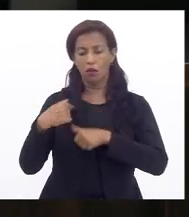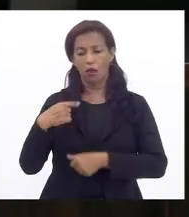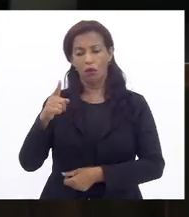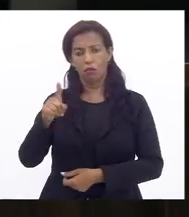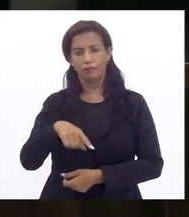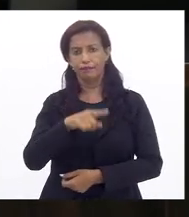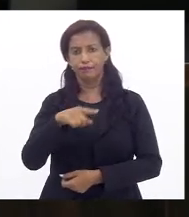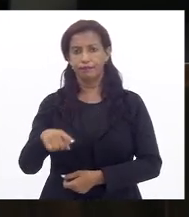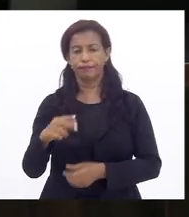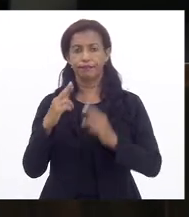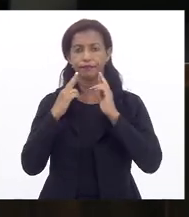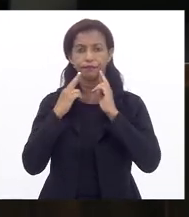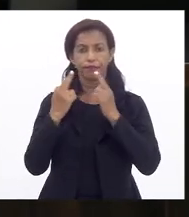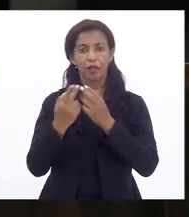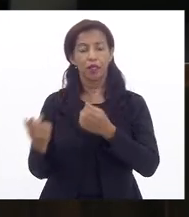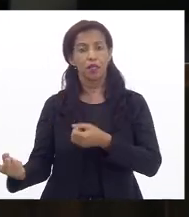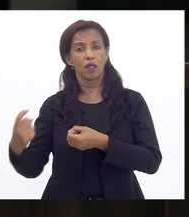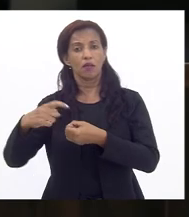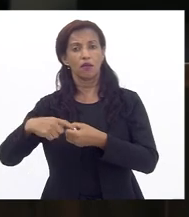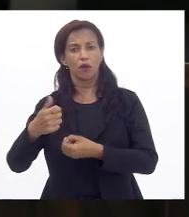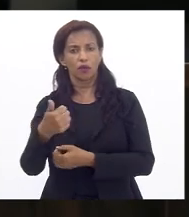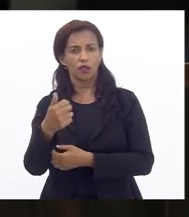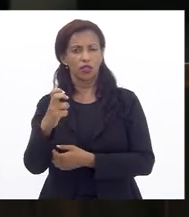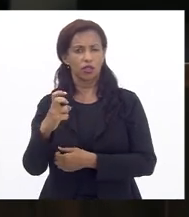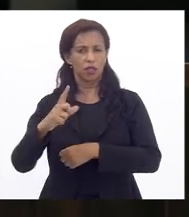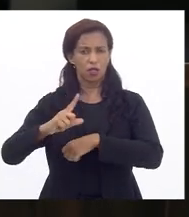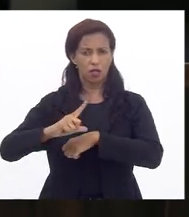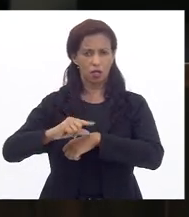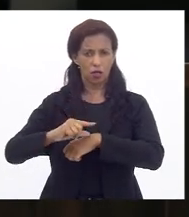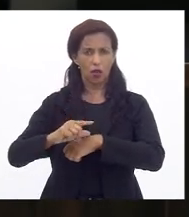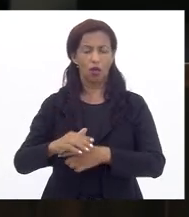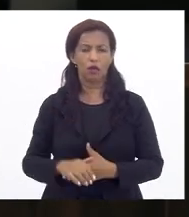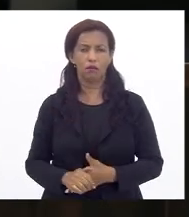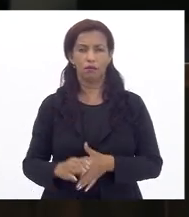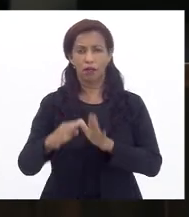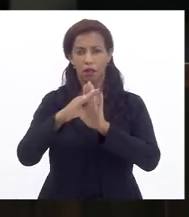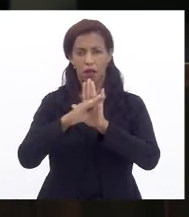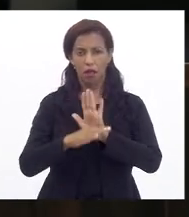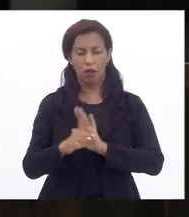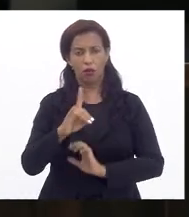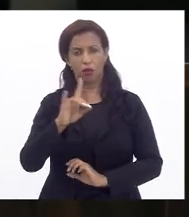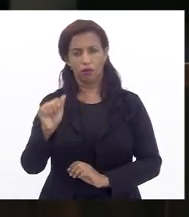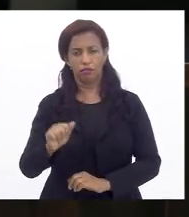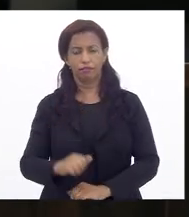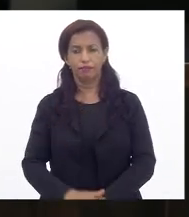a sessão, que será reaberta às 15 horas, para a ordem do dia.